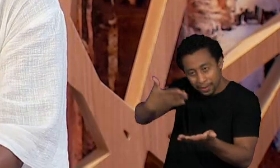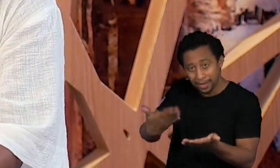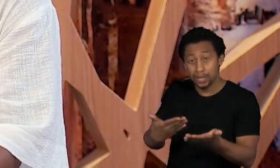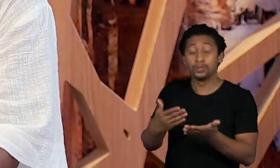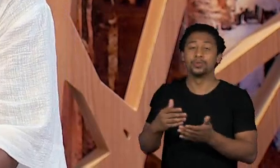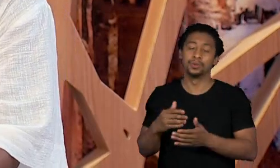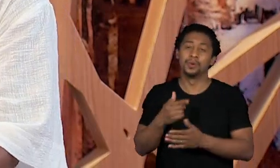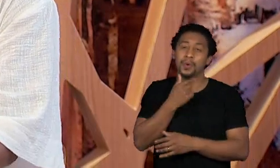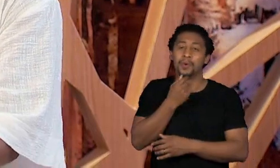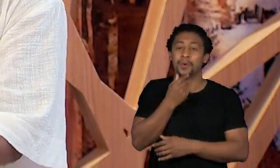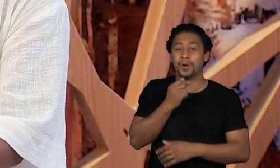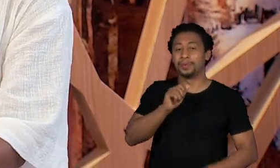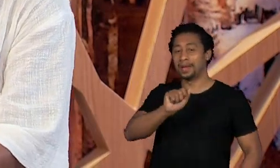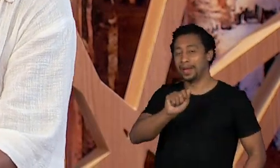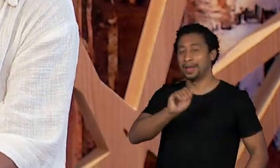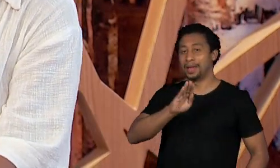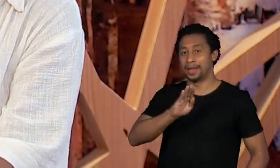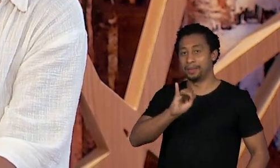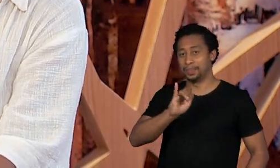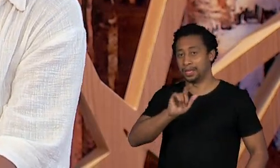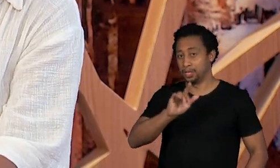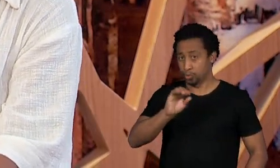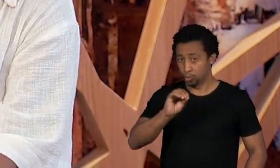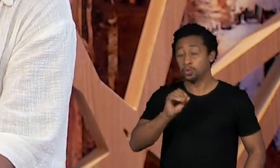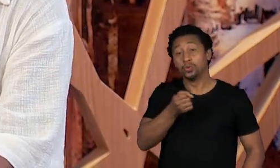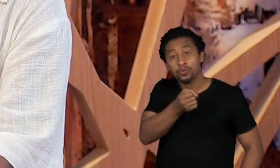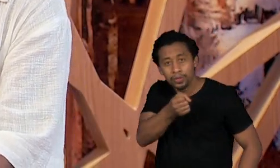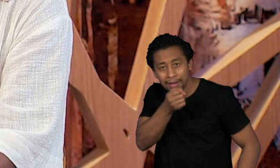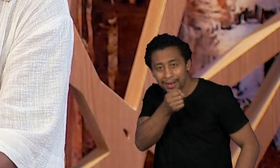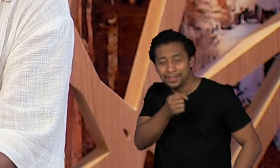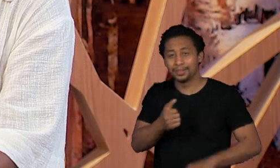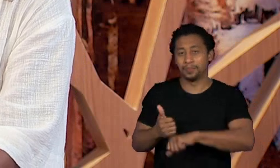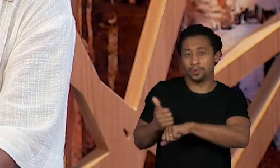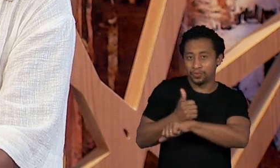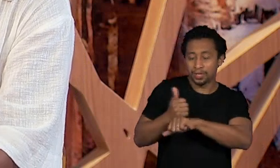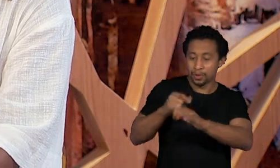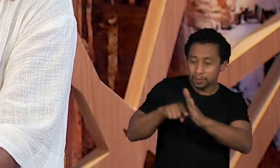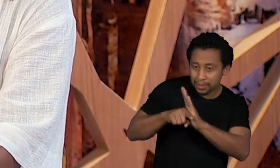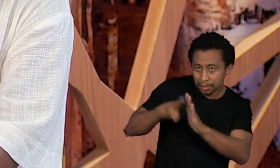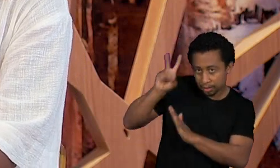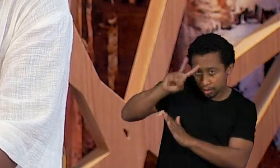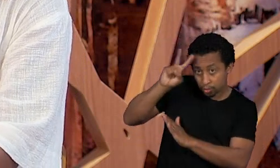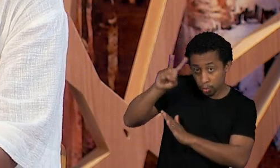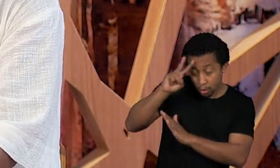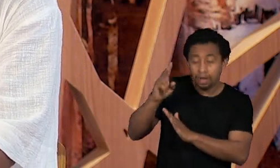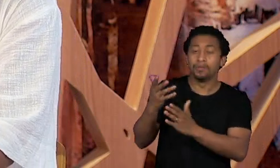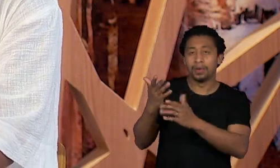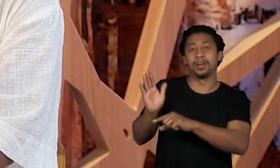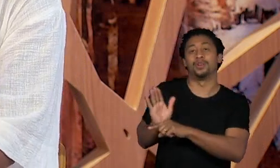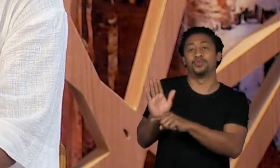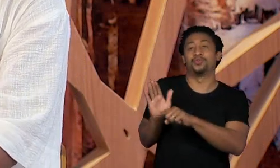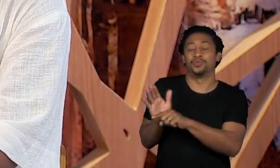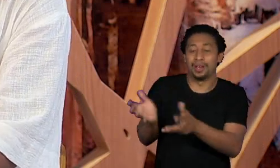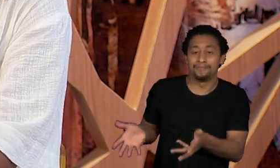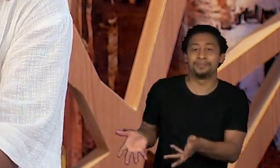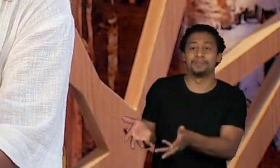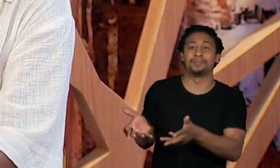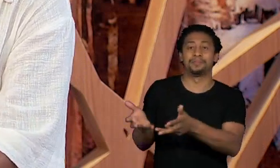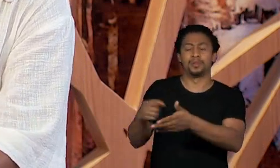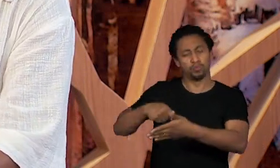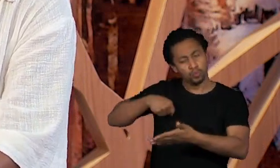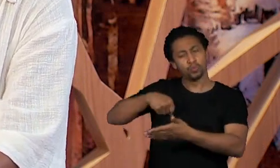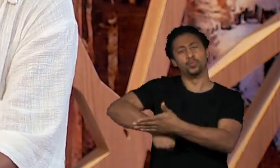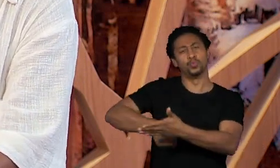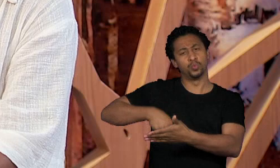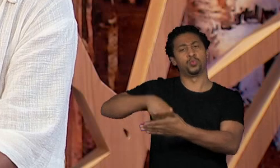escreveu um livro sobre Tebas, enfim, é um jornalista e historiador também que está há muito tempo movimentando ali, é uma luta